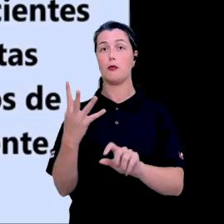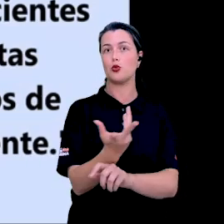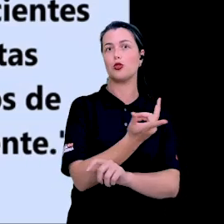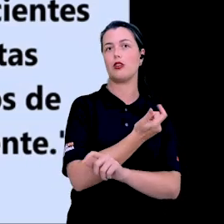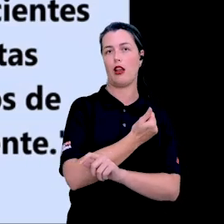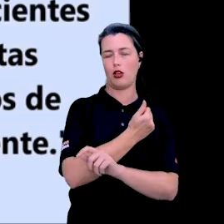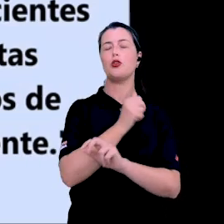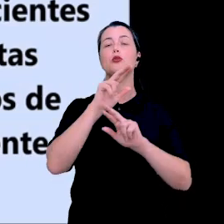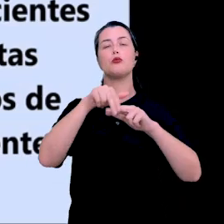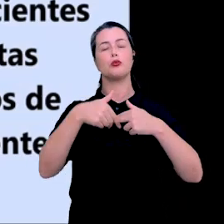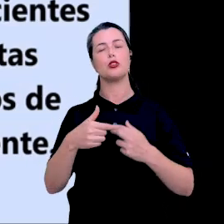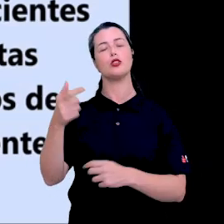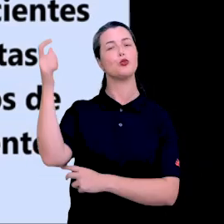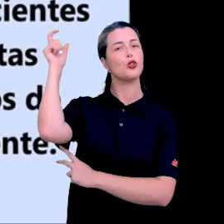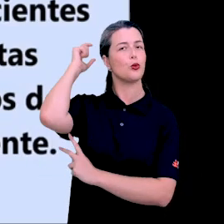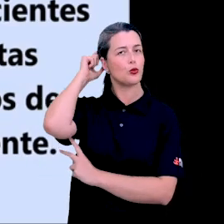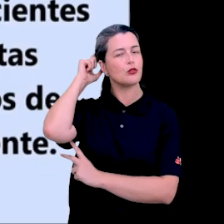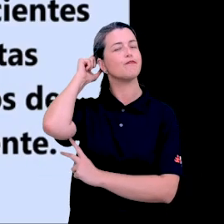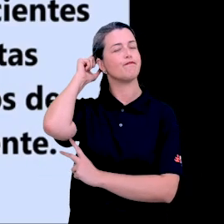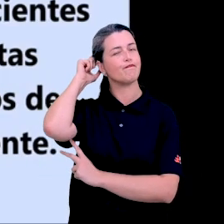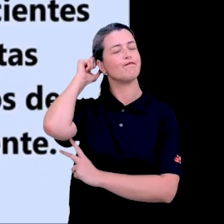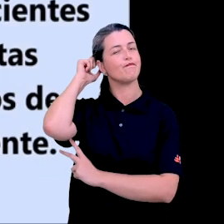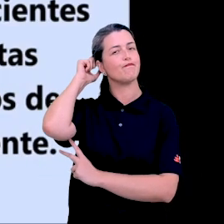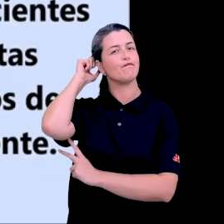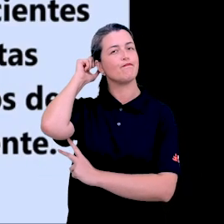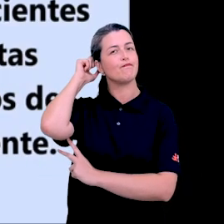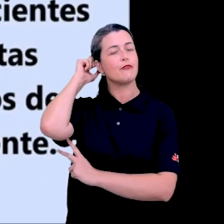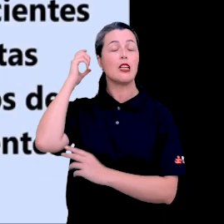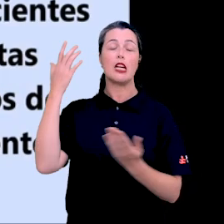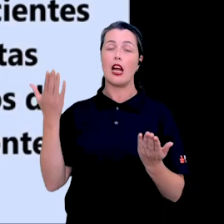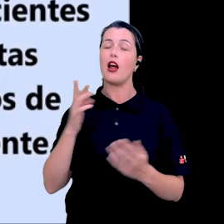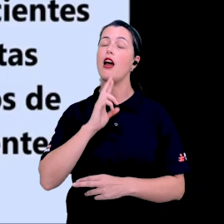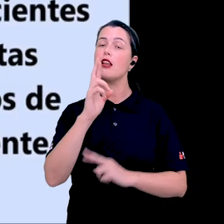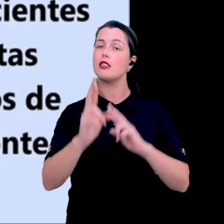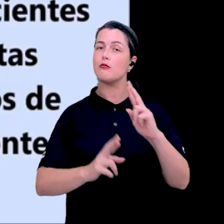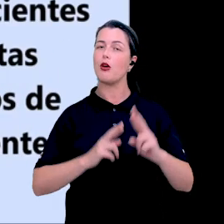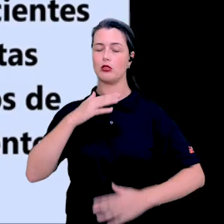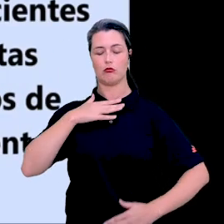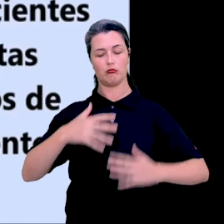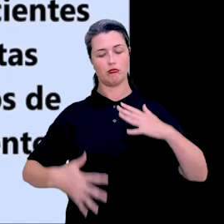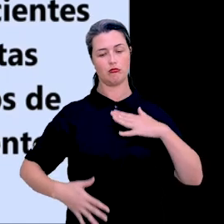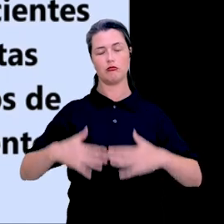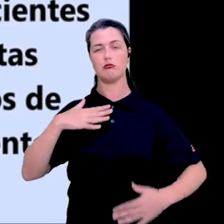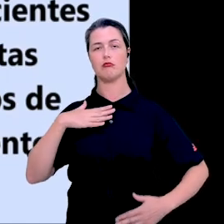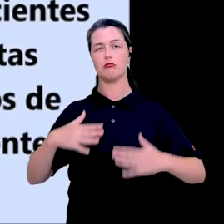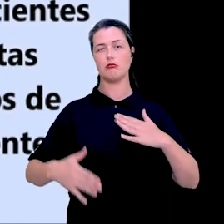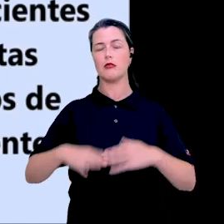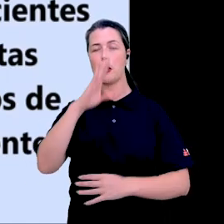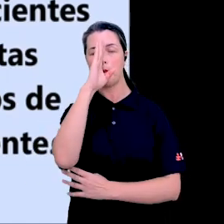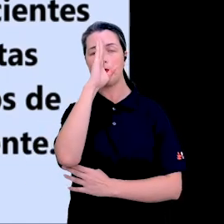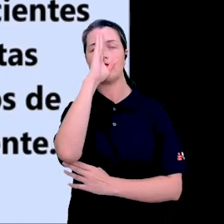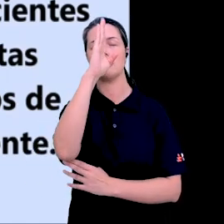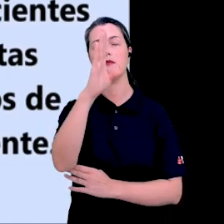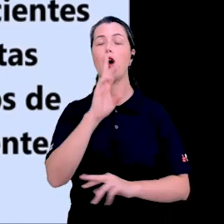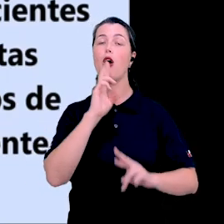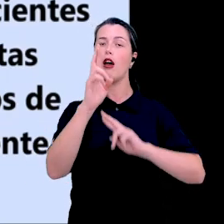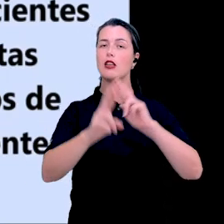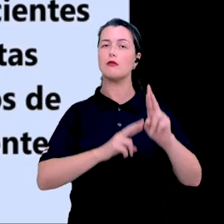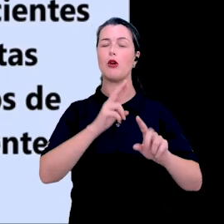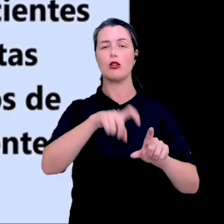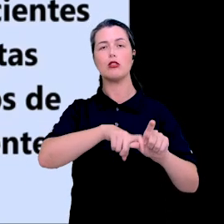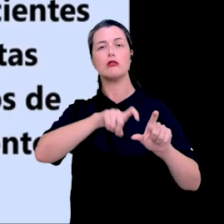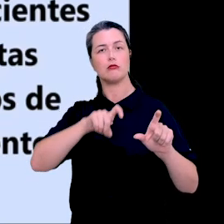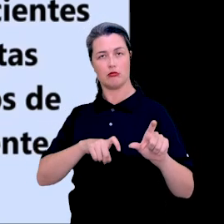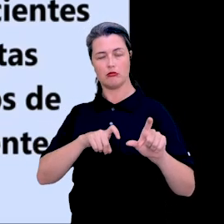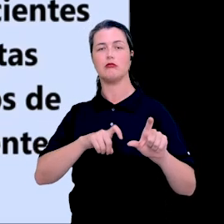e, por conseguinte, não consciente. Ou seja, as respostas corporais não conscientes são majoritariamente